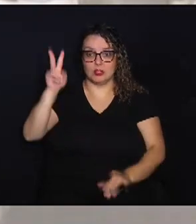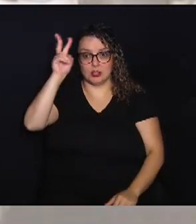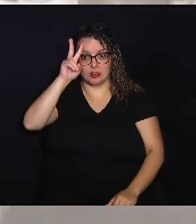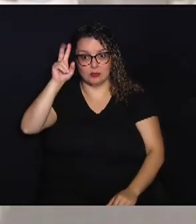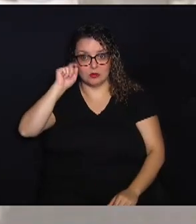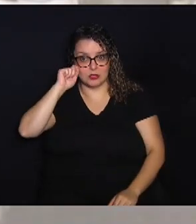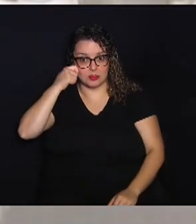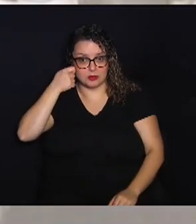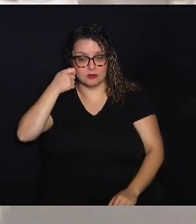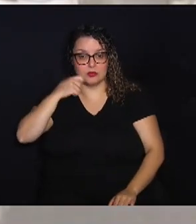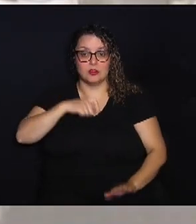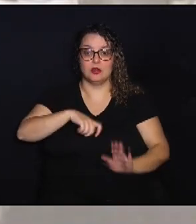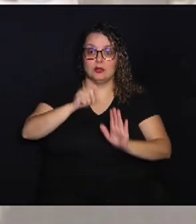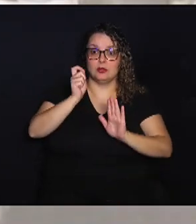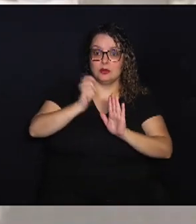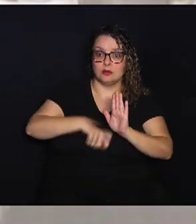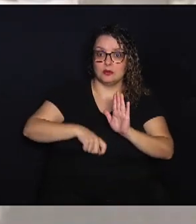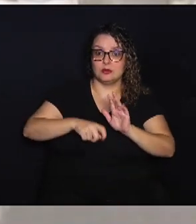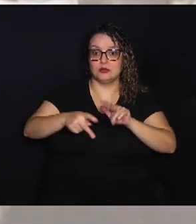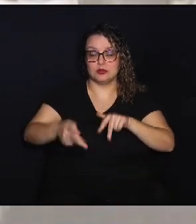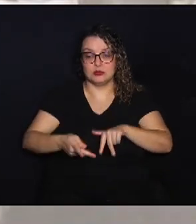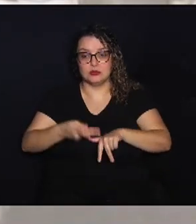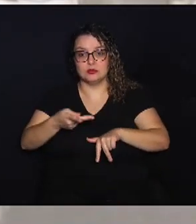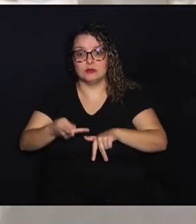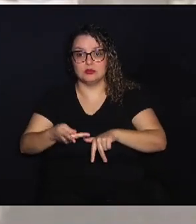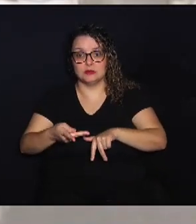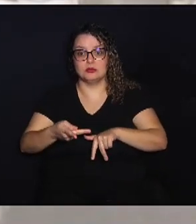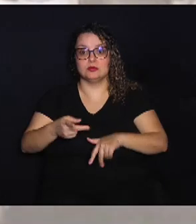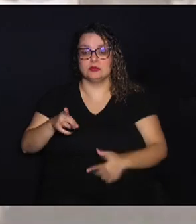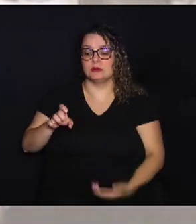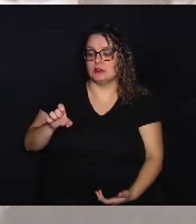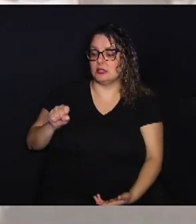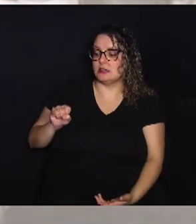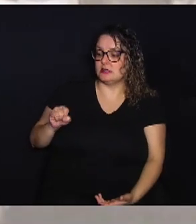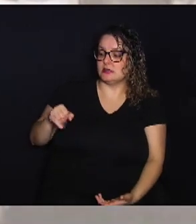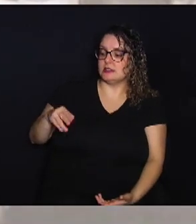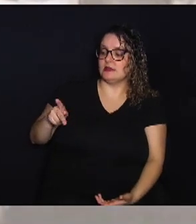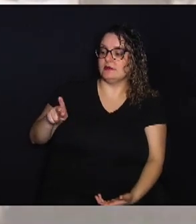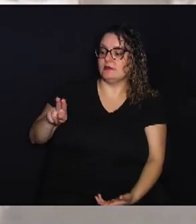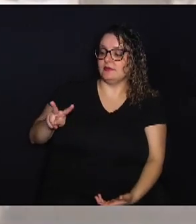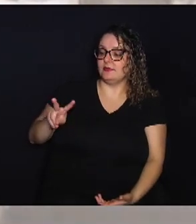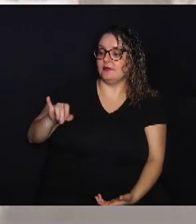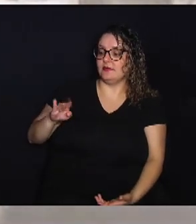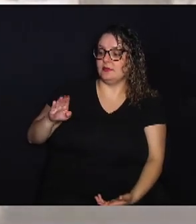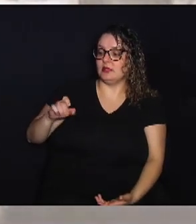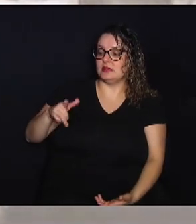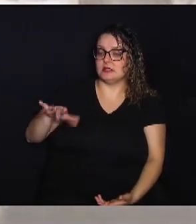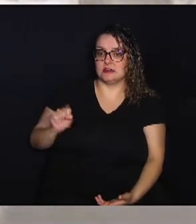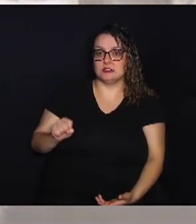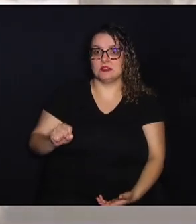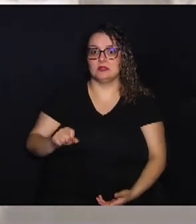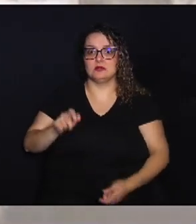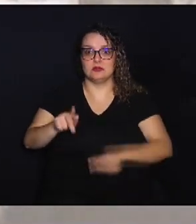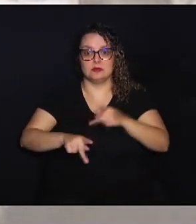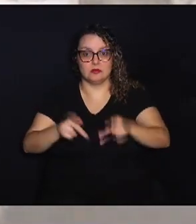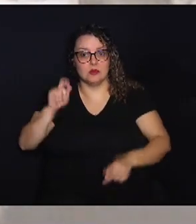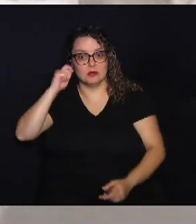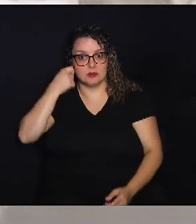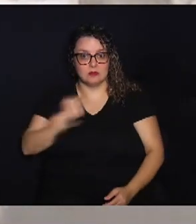Negras, Registros Orais para a Desinvibilização da Presença Negra de Campinas entre 1930